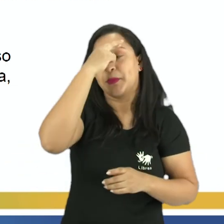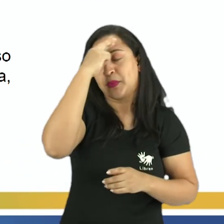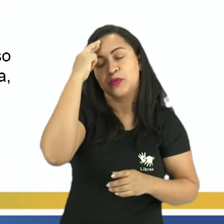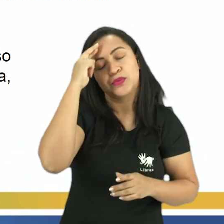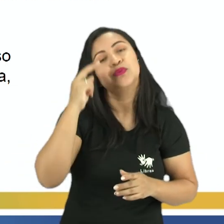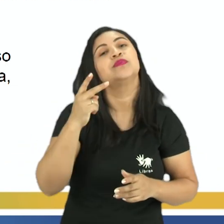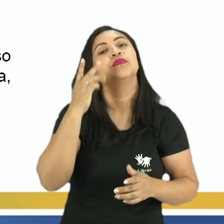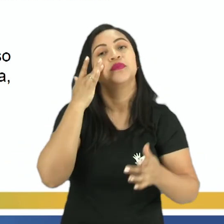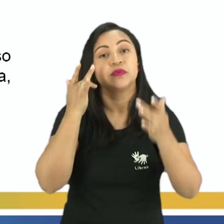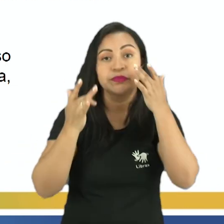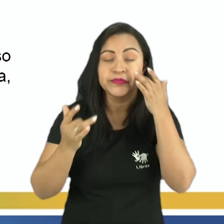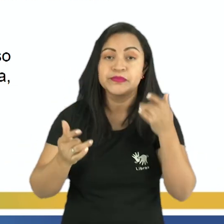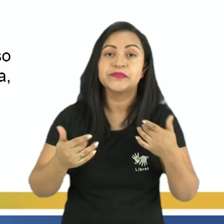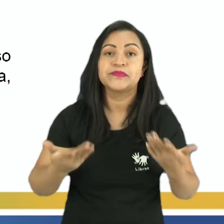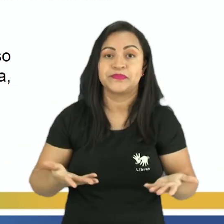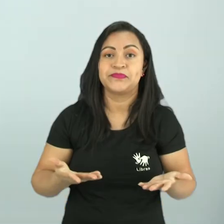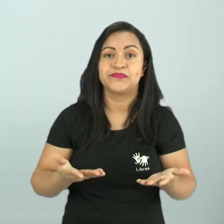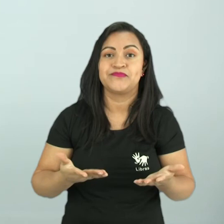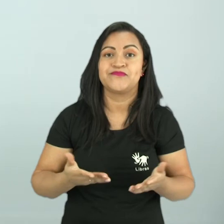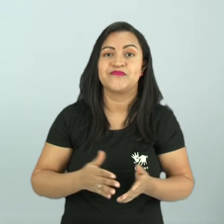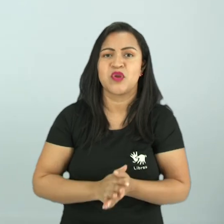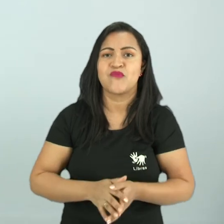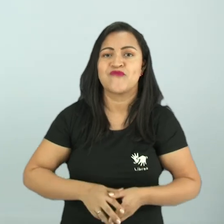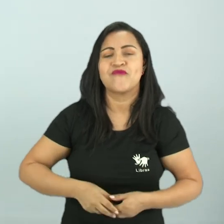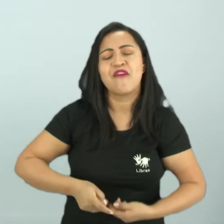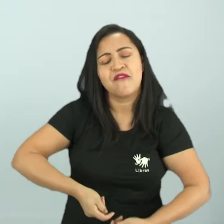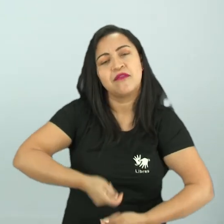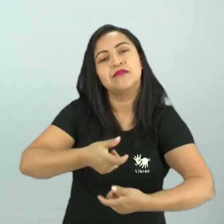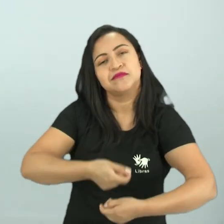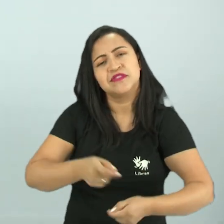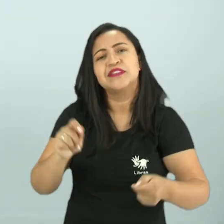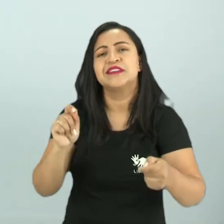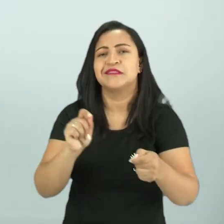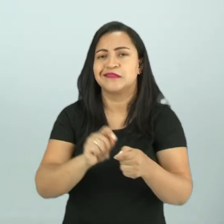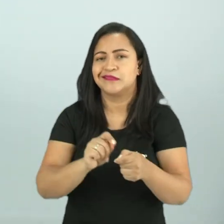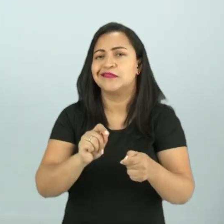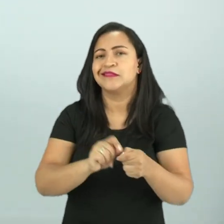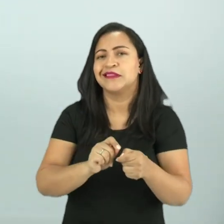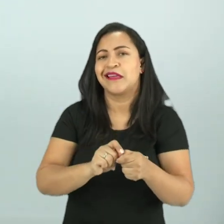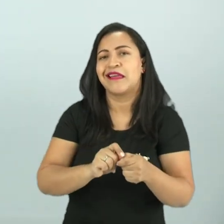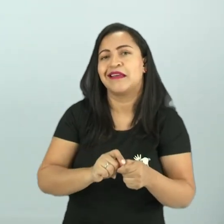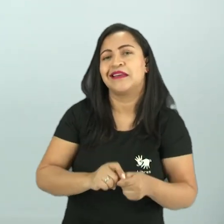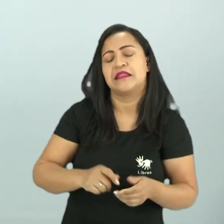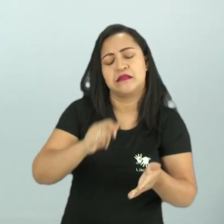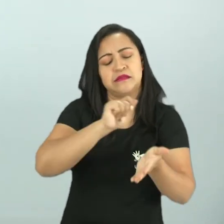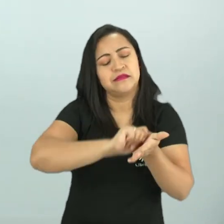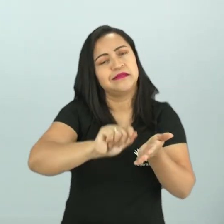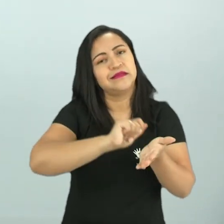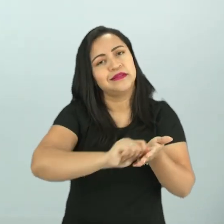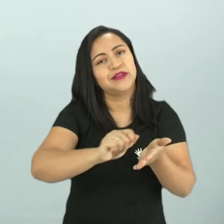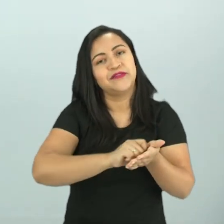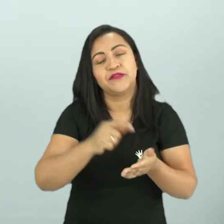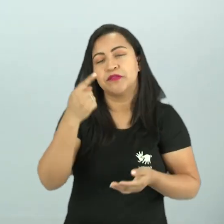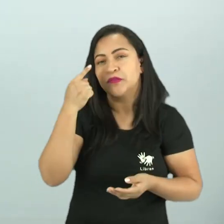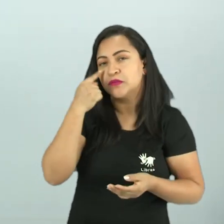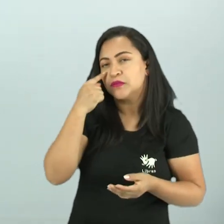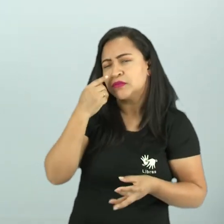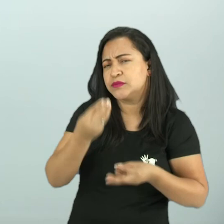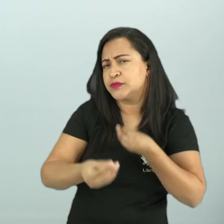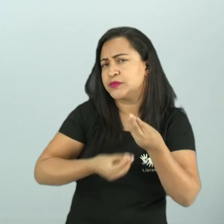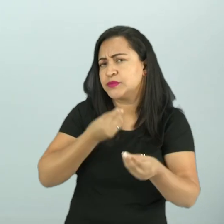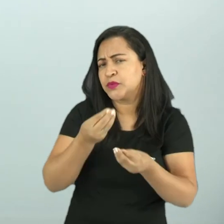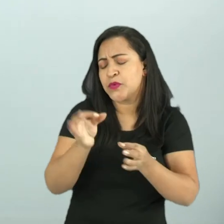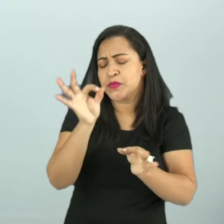peça de teatro. Eu encorajo todos vocês a fazer uma peça de teatro, escrever, observe como